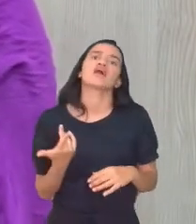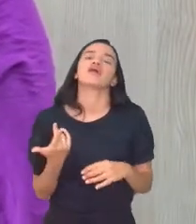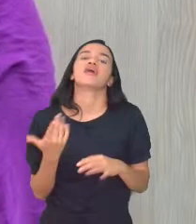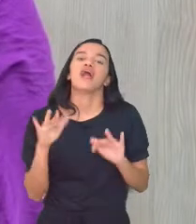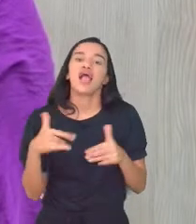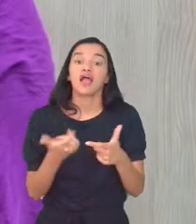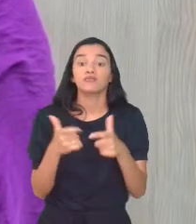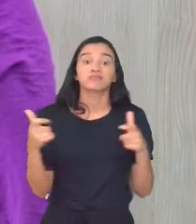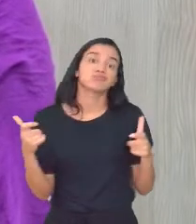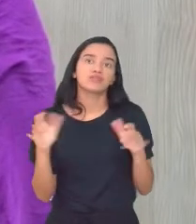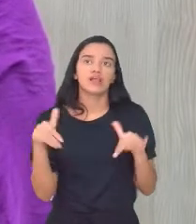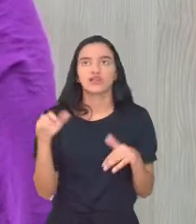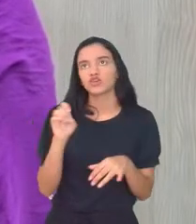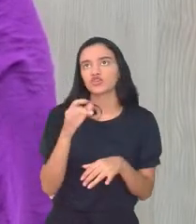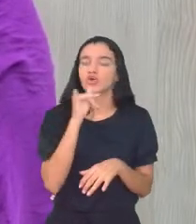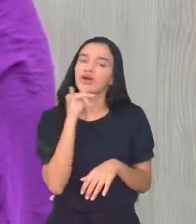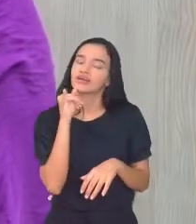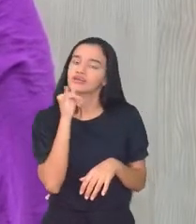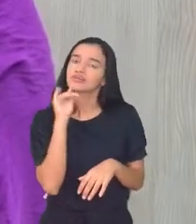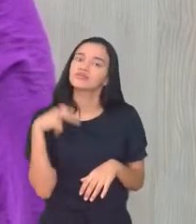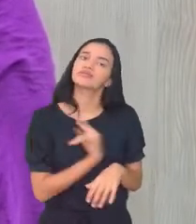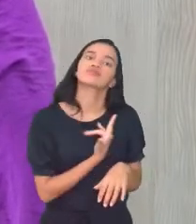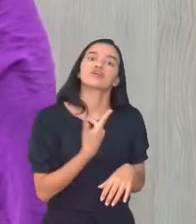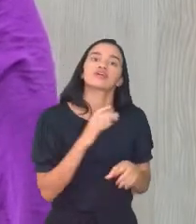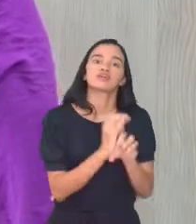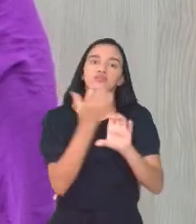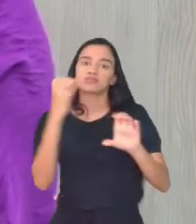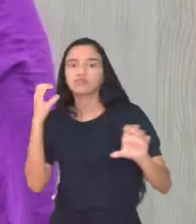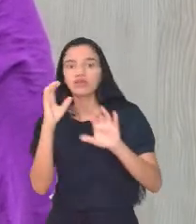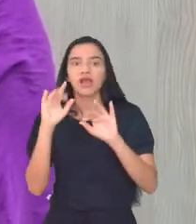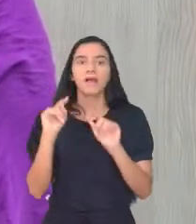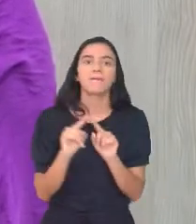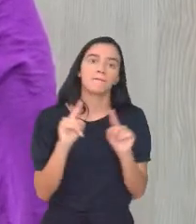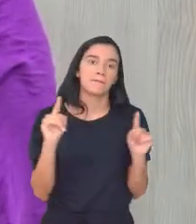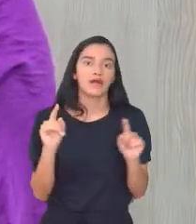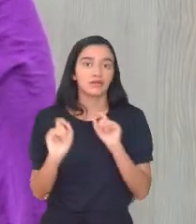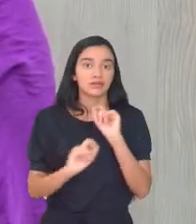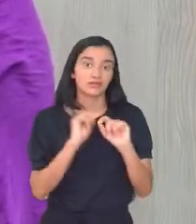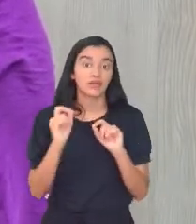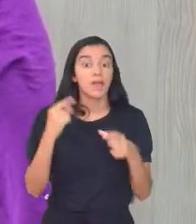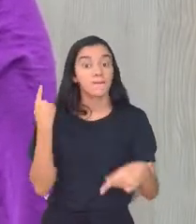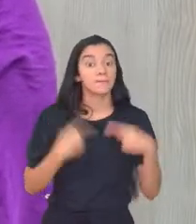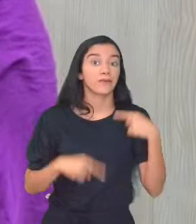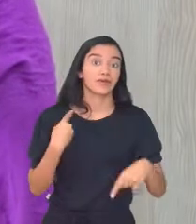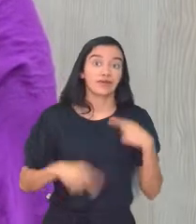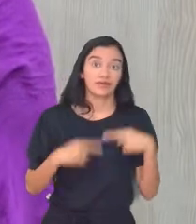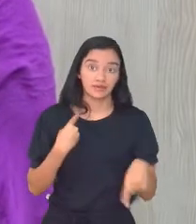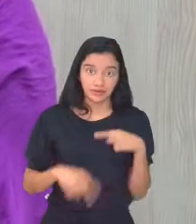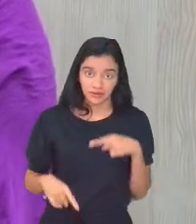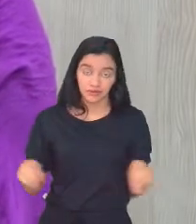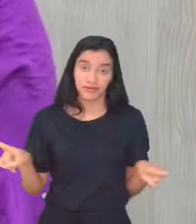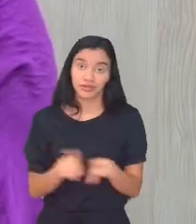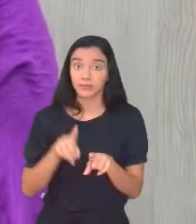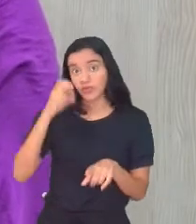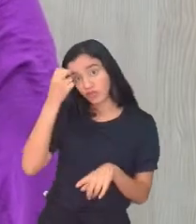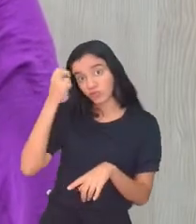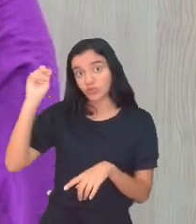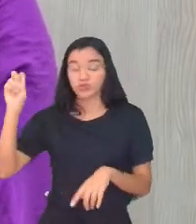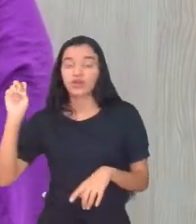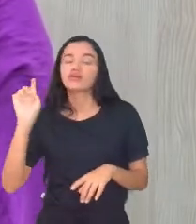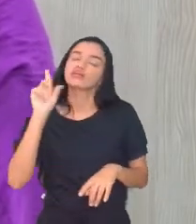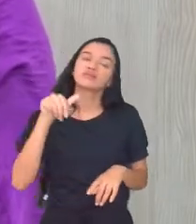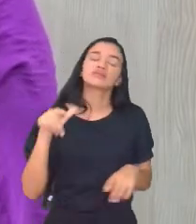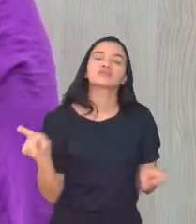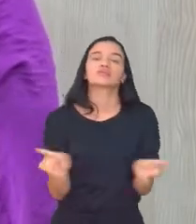muito maior. Não é somente, estamos falando de engenharia. Há questões políticas, há questões culturais,